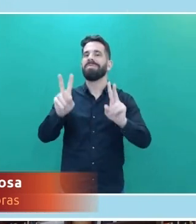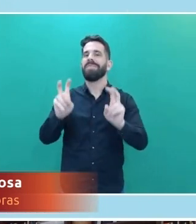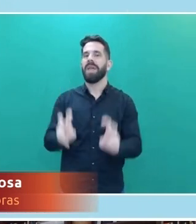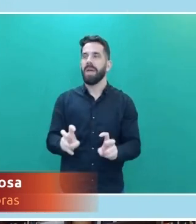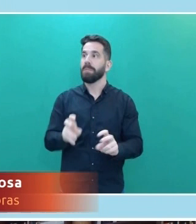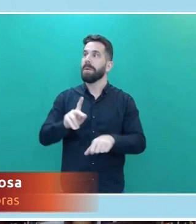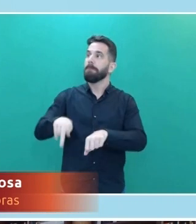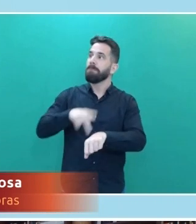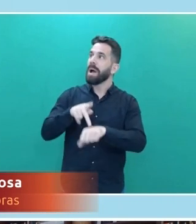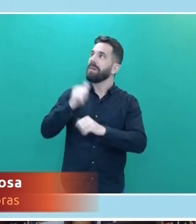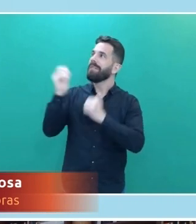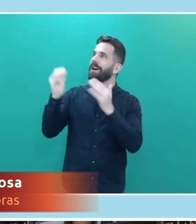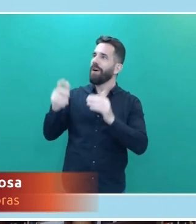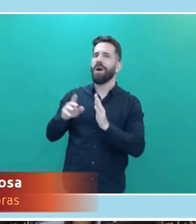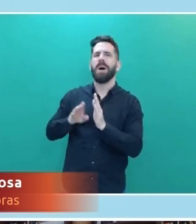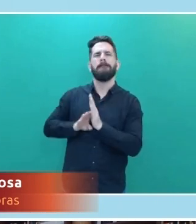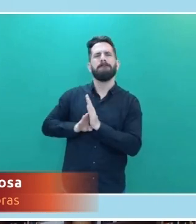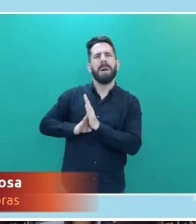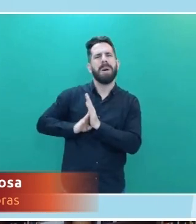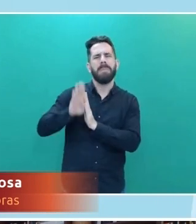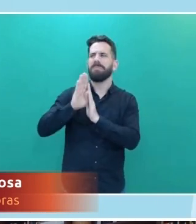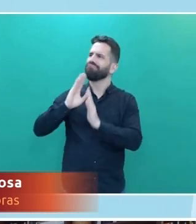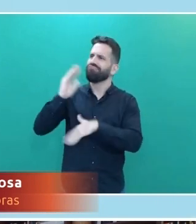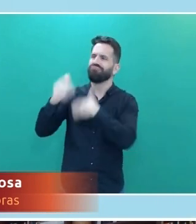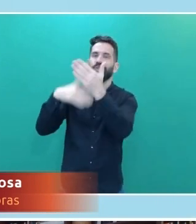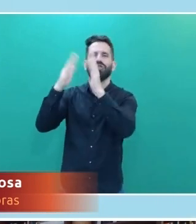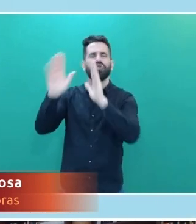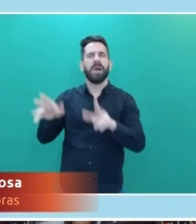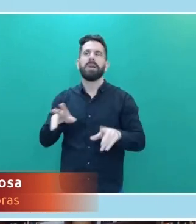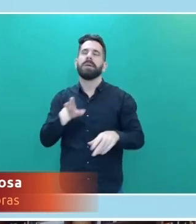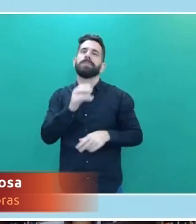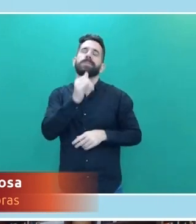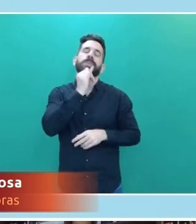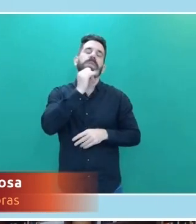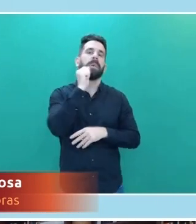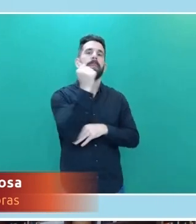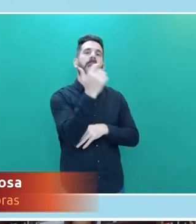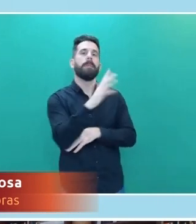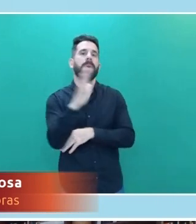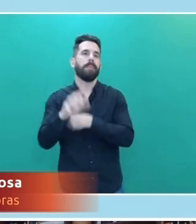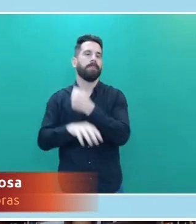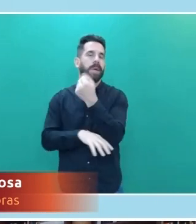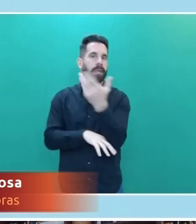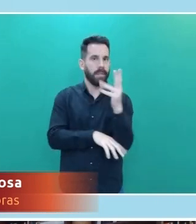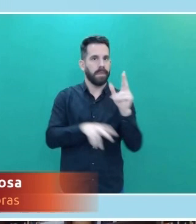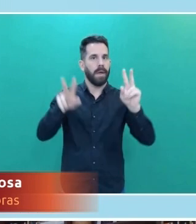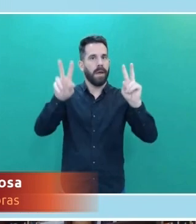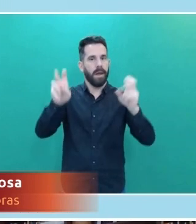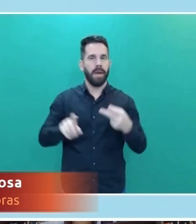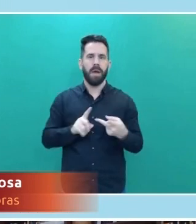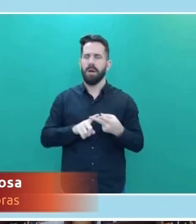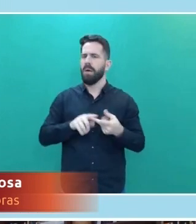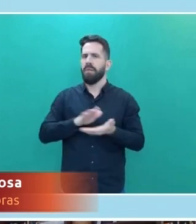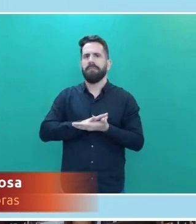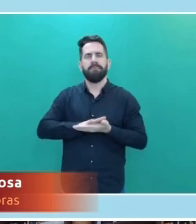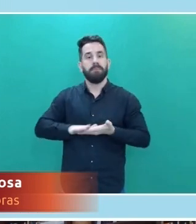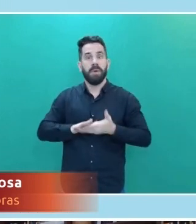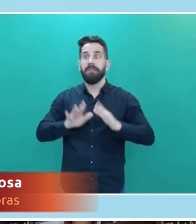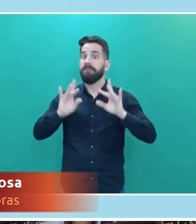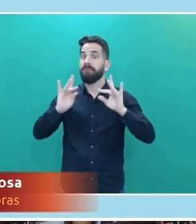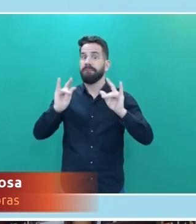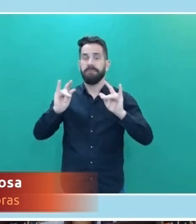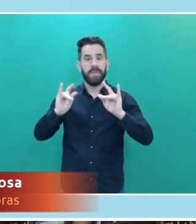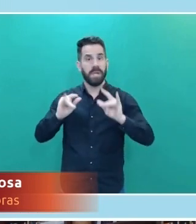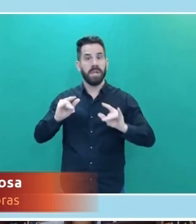desenvolvidas, como questão ambiental, erradicação da pobreza, questão da segurança alimentar, são pautas